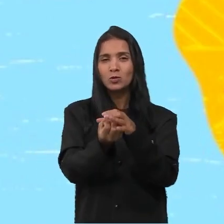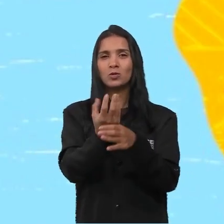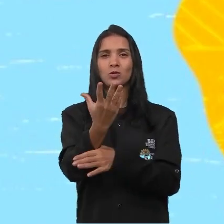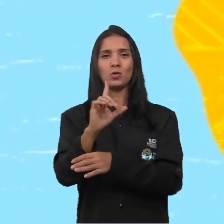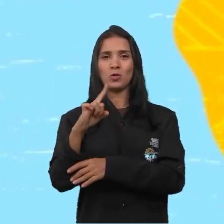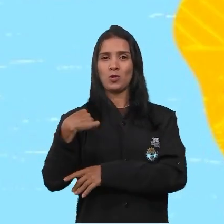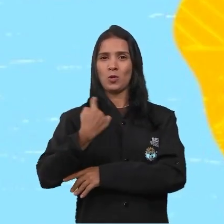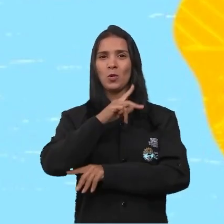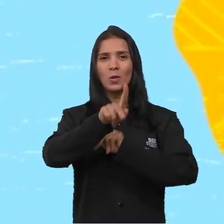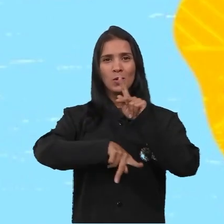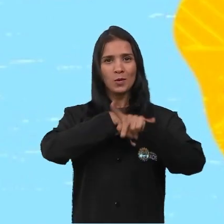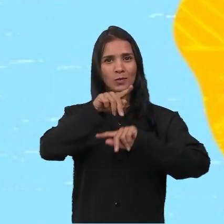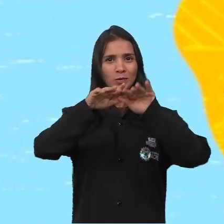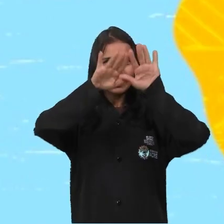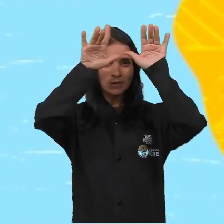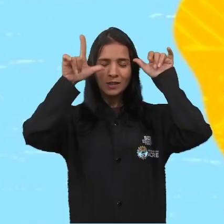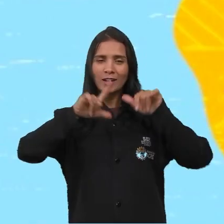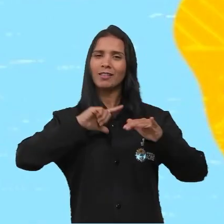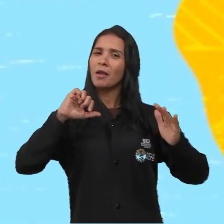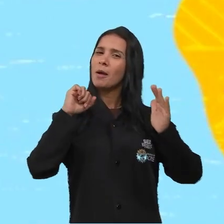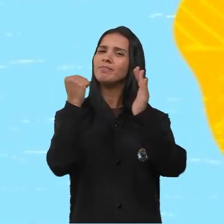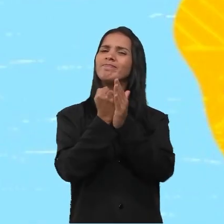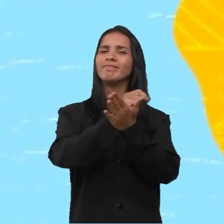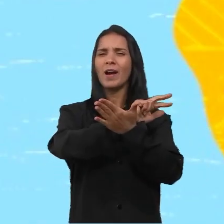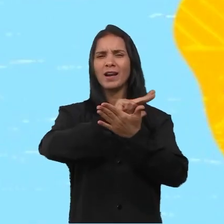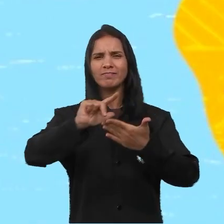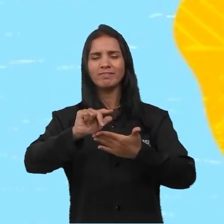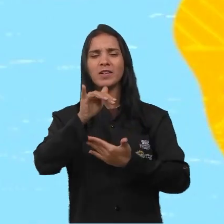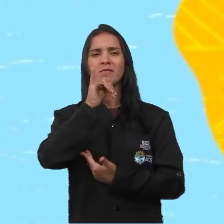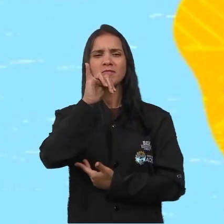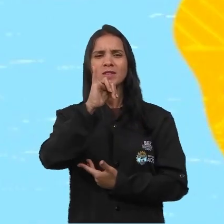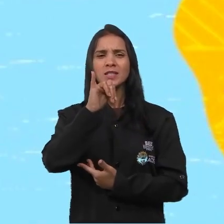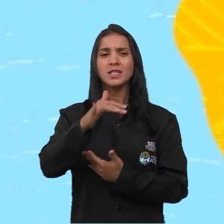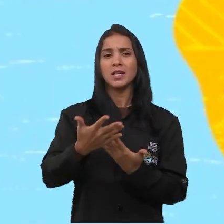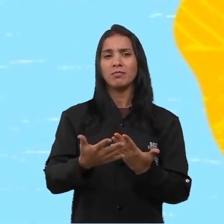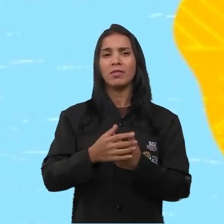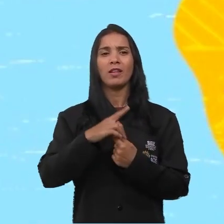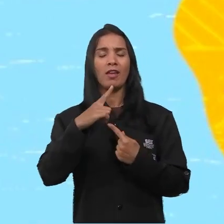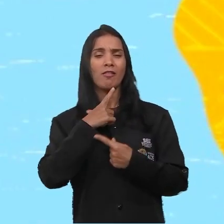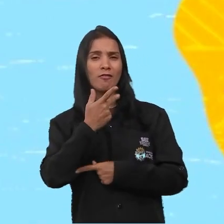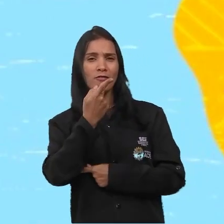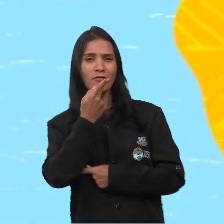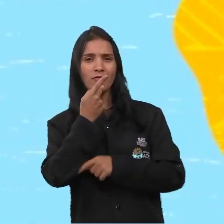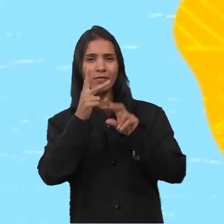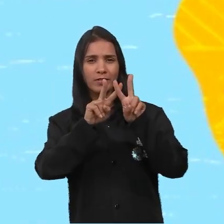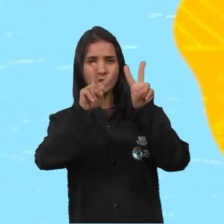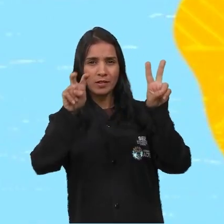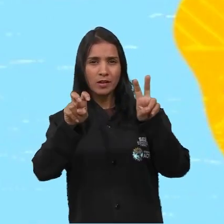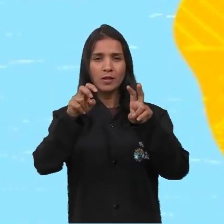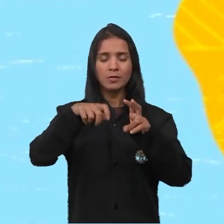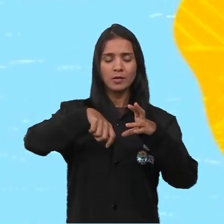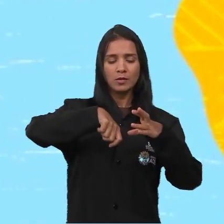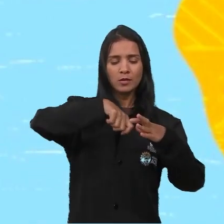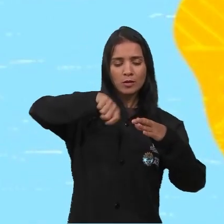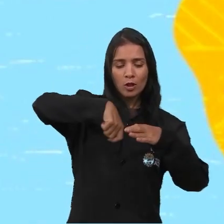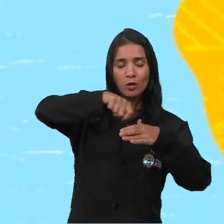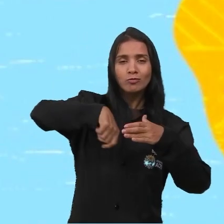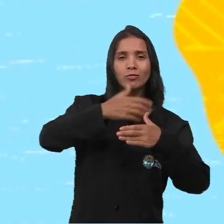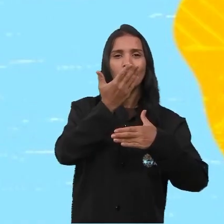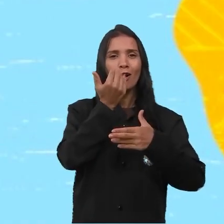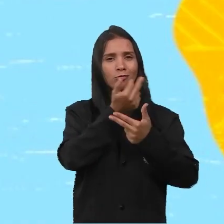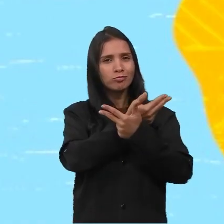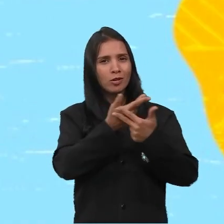diversidade. Aí aqui alguns exemplos que citamos na aula de hoje. Falamos da culinária, pratos típicos como